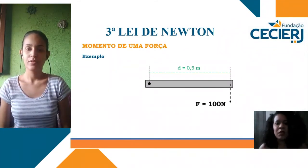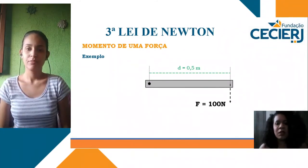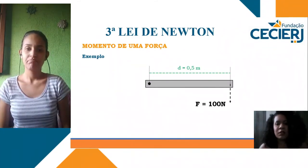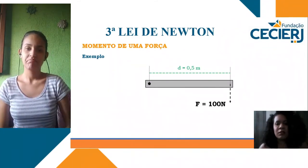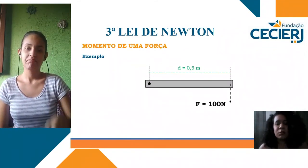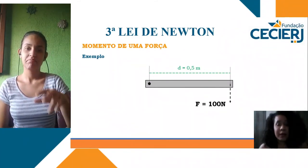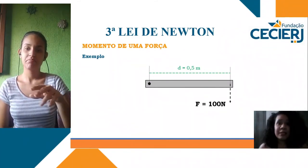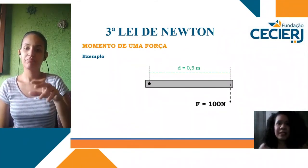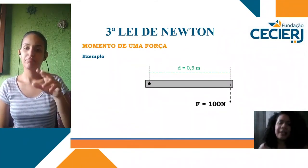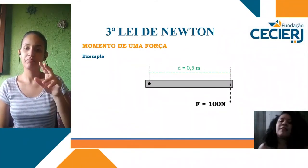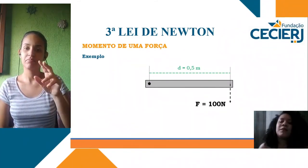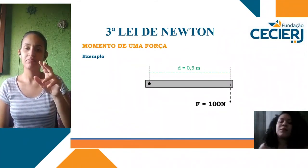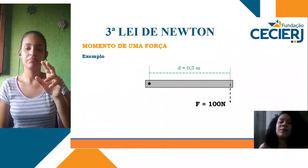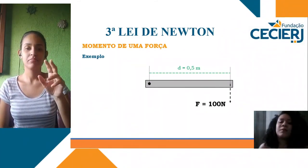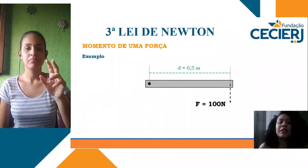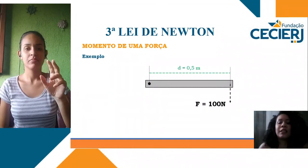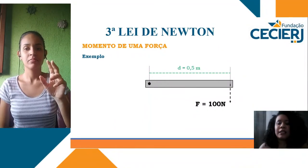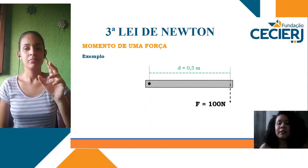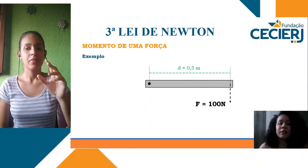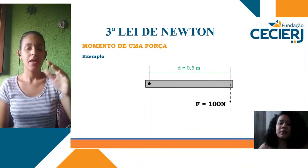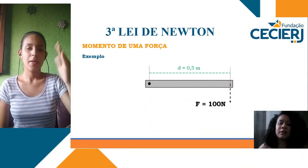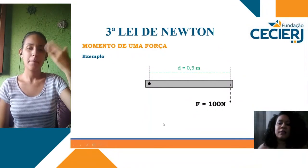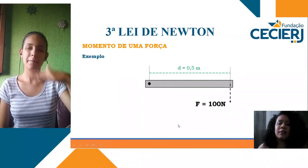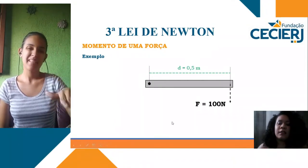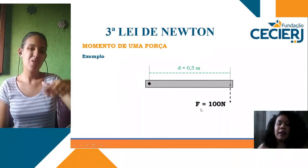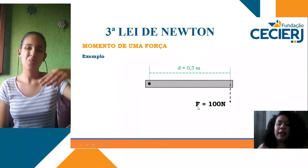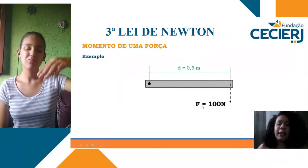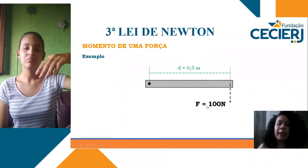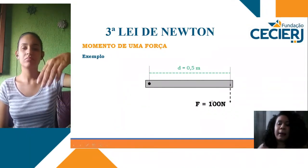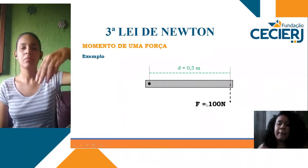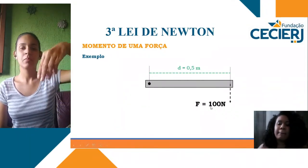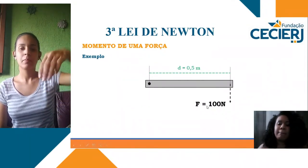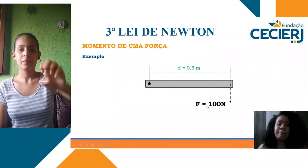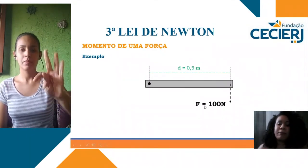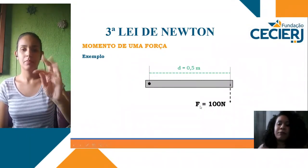centímetros. Espero que 70. E